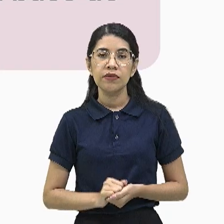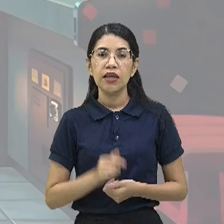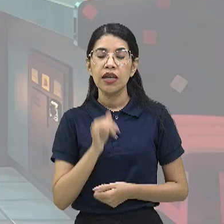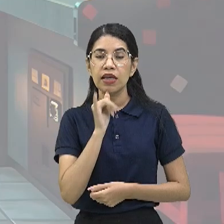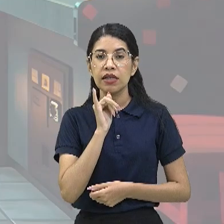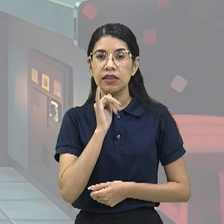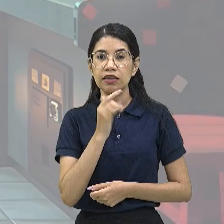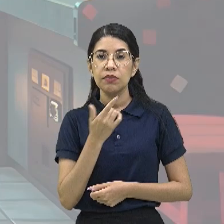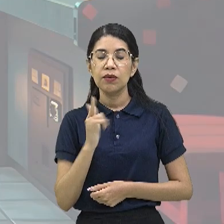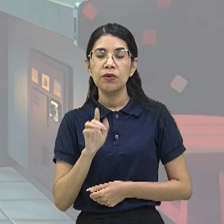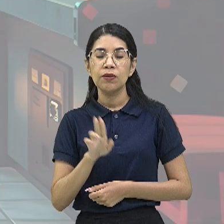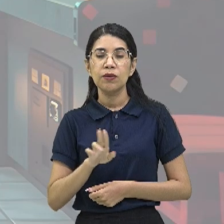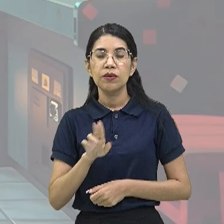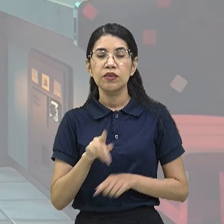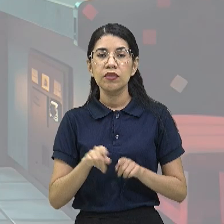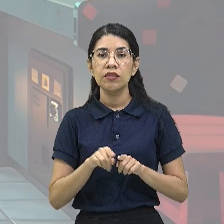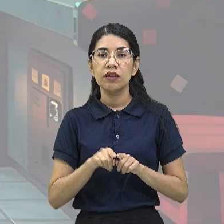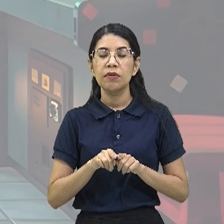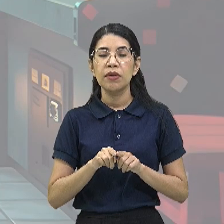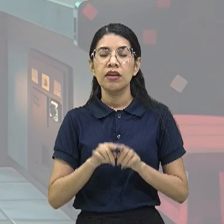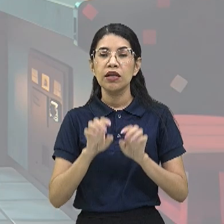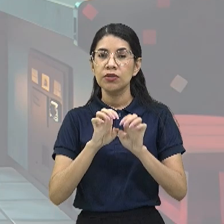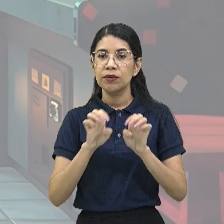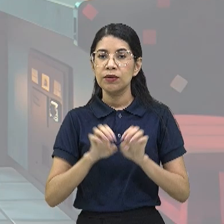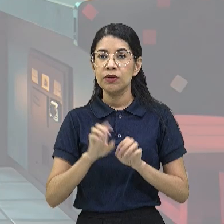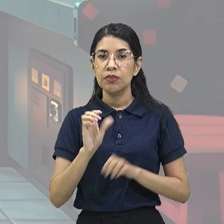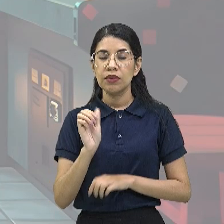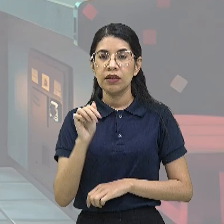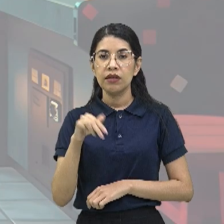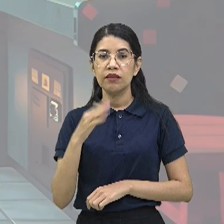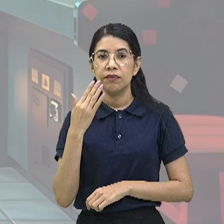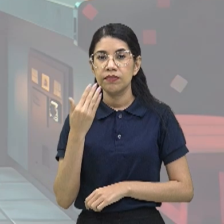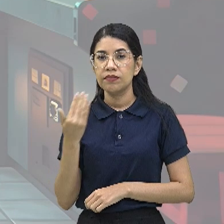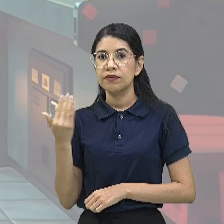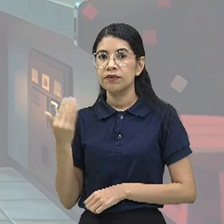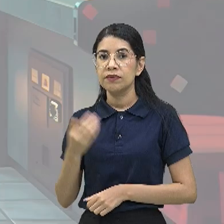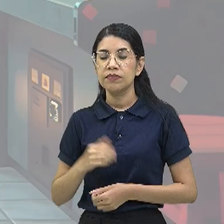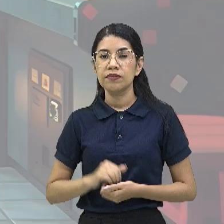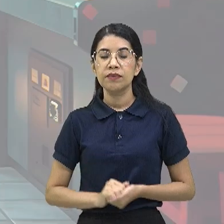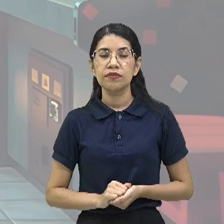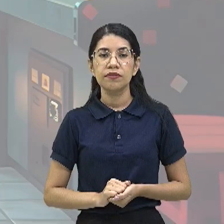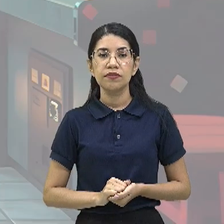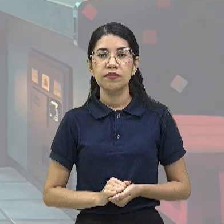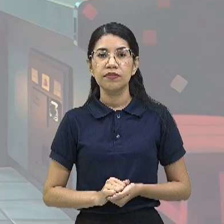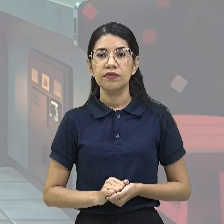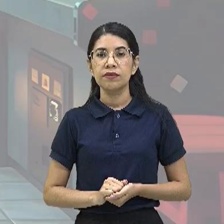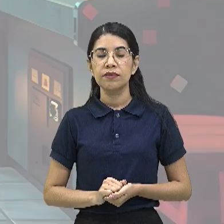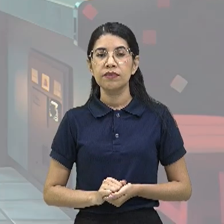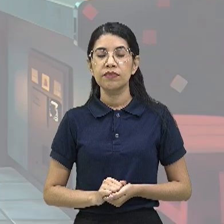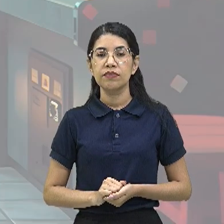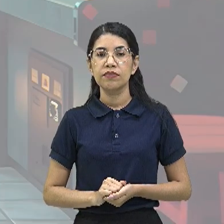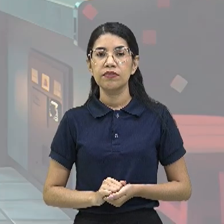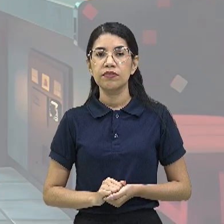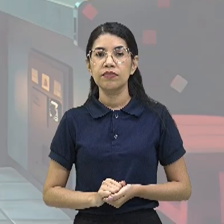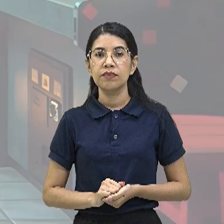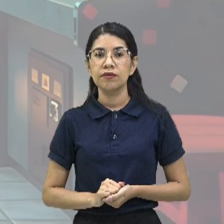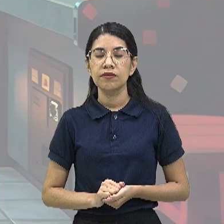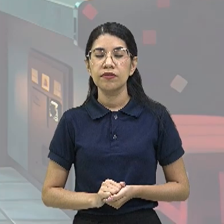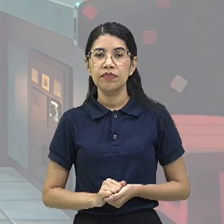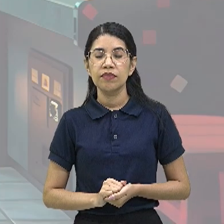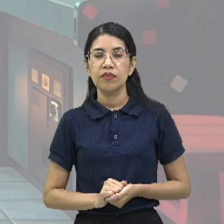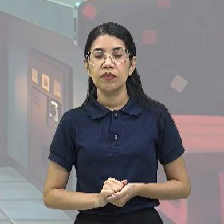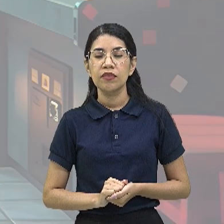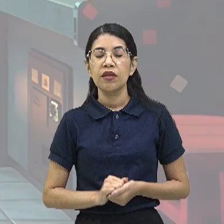ver um outro exemplo utilizando essa estrutura? Aqui, ó. Requests. Requests aqui no canto, né? O